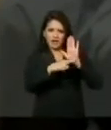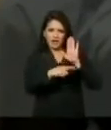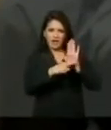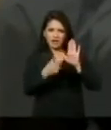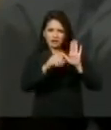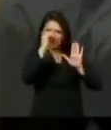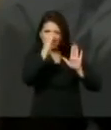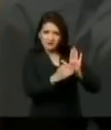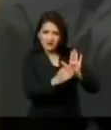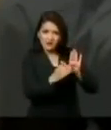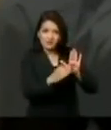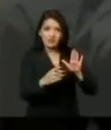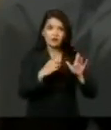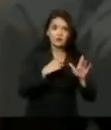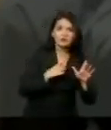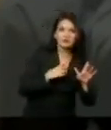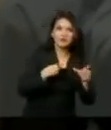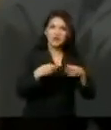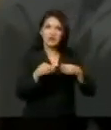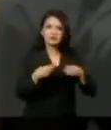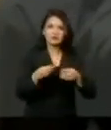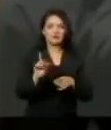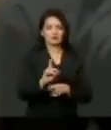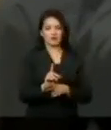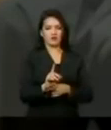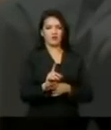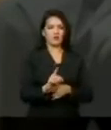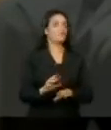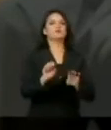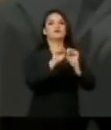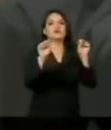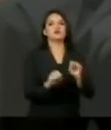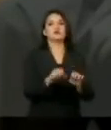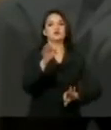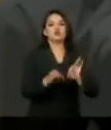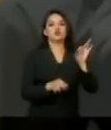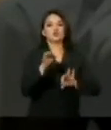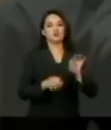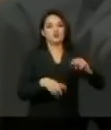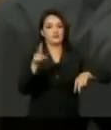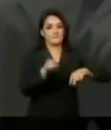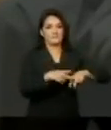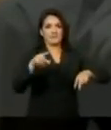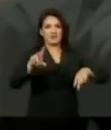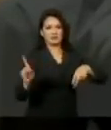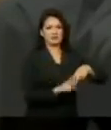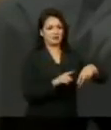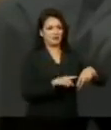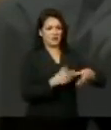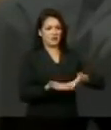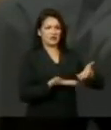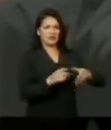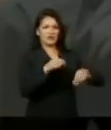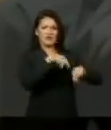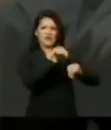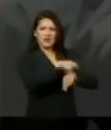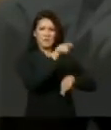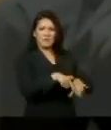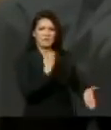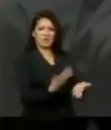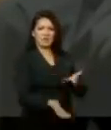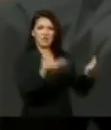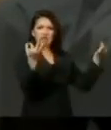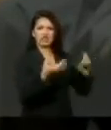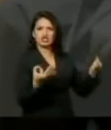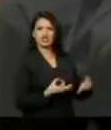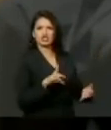devo modular lá acaso o modo pelo qual o sistema de justiça criminal brasileiro trata os presos obriga a dizer que o preso no brasil perdeu a dignidade humana e